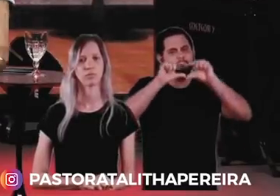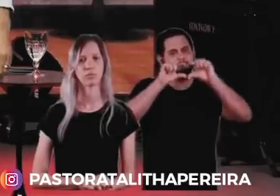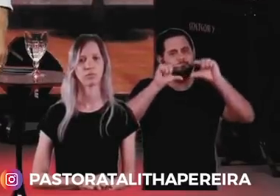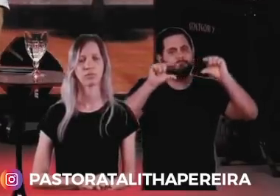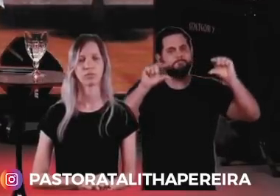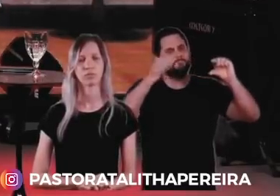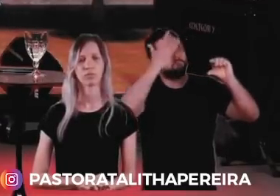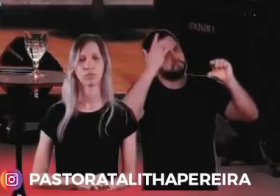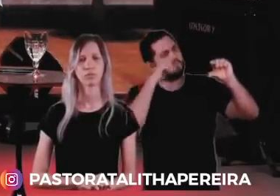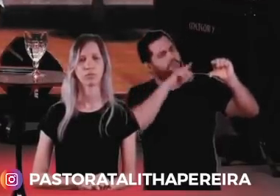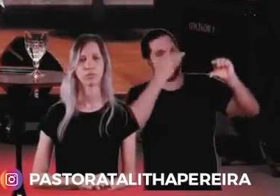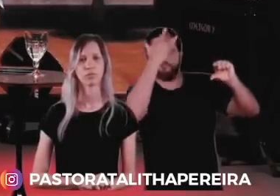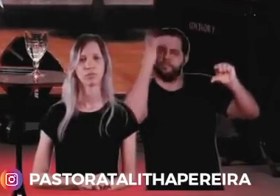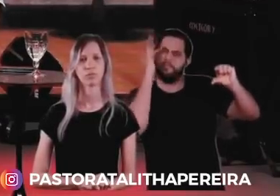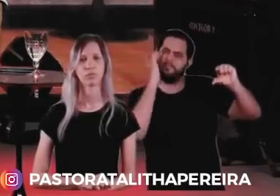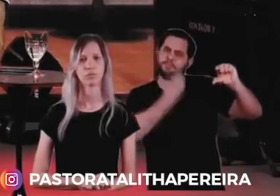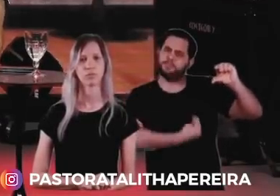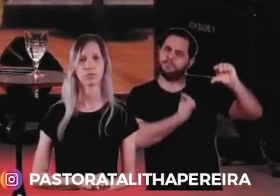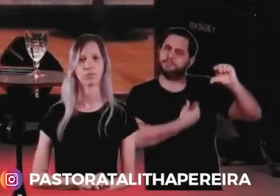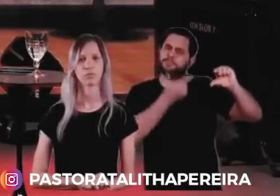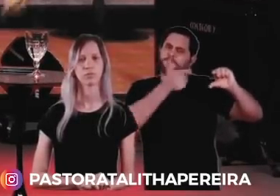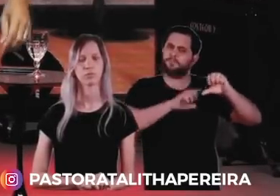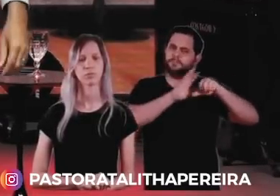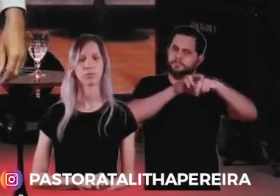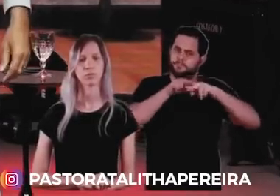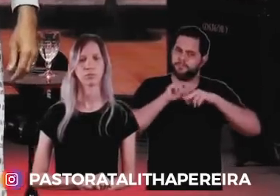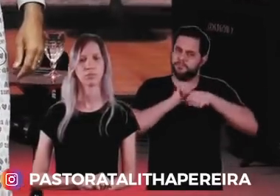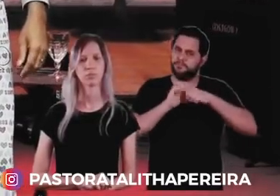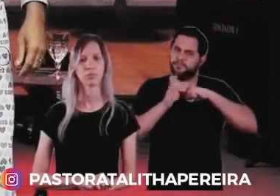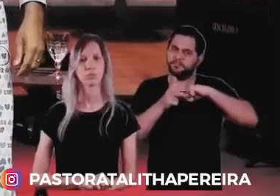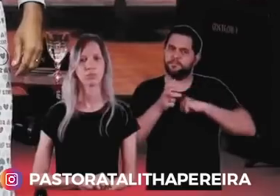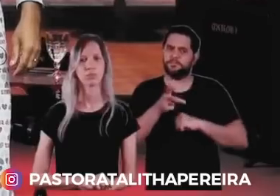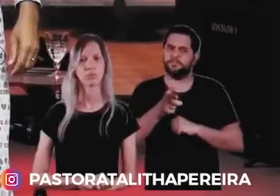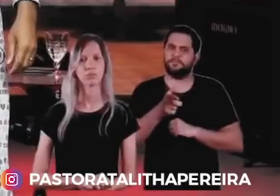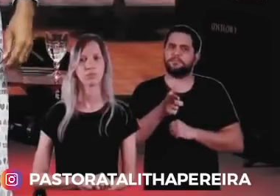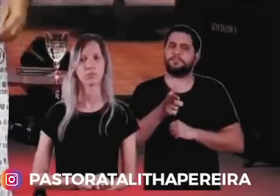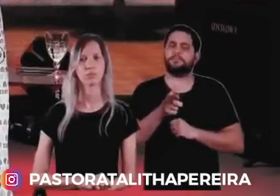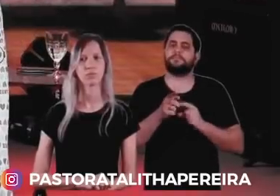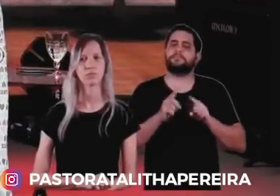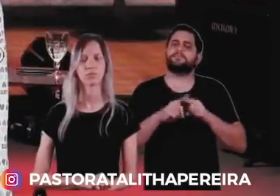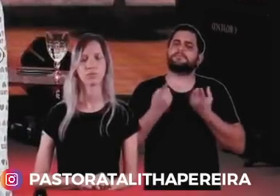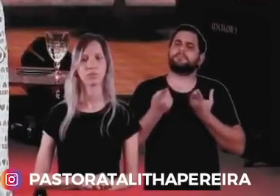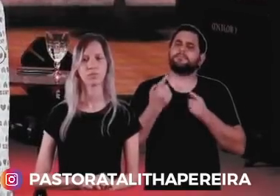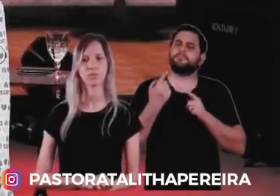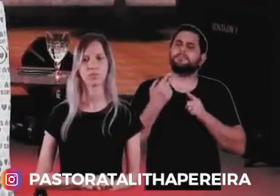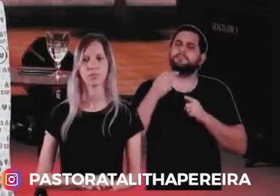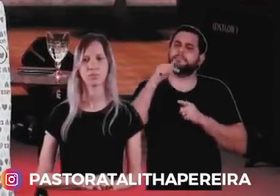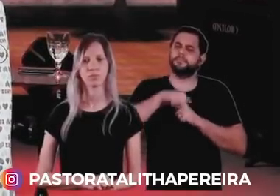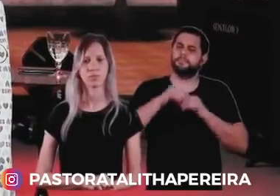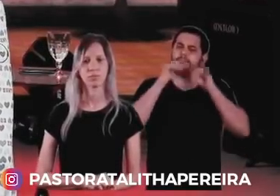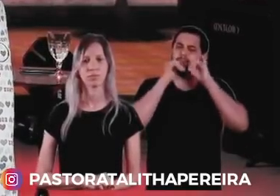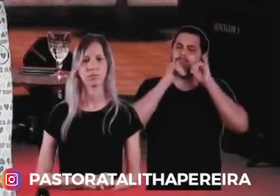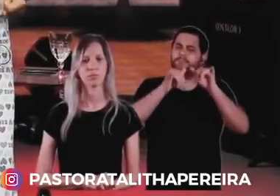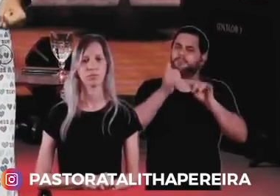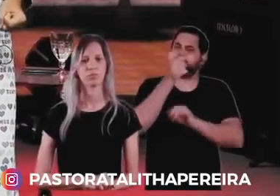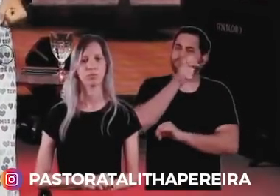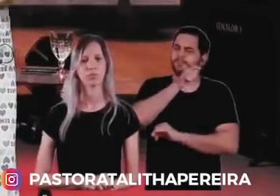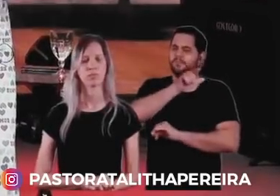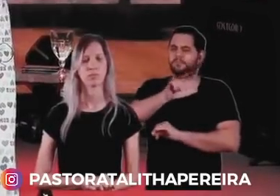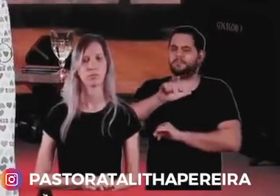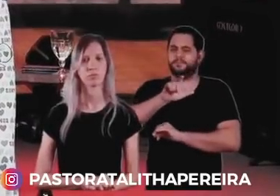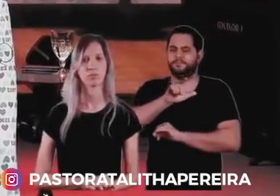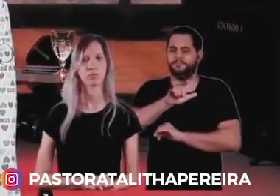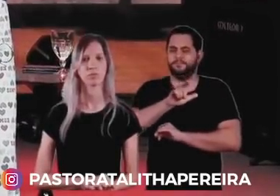recuperação de um vírus, de uma doença, que a notícia realmente ela seja outra,